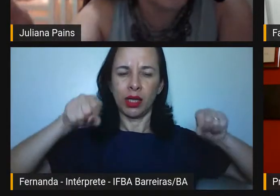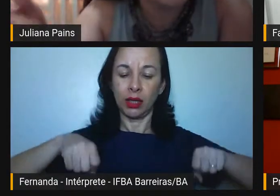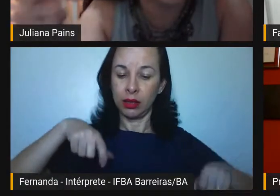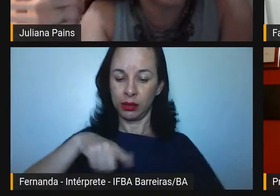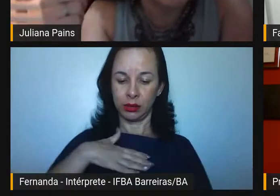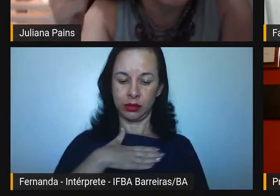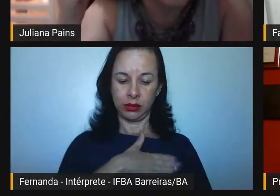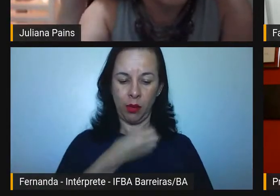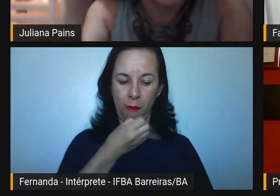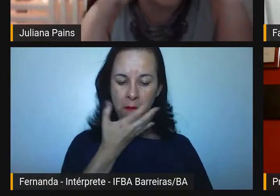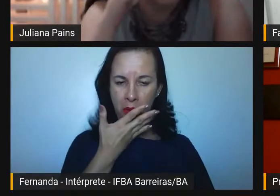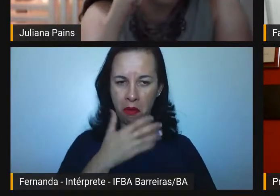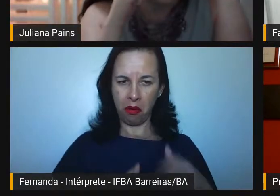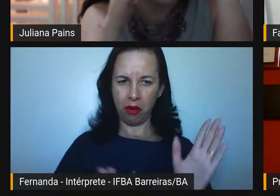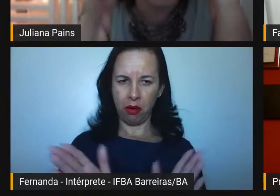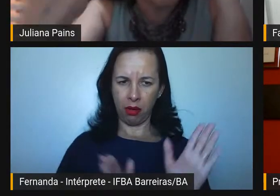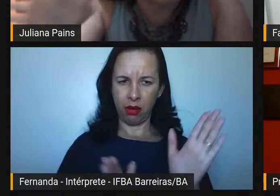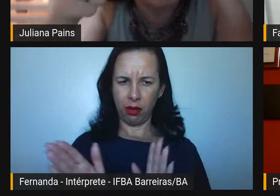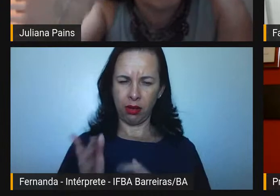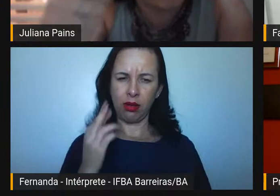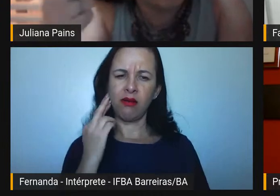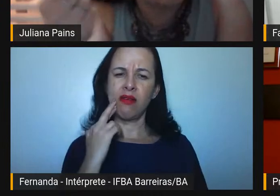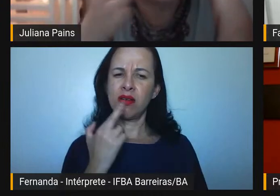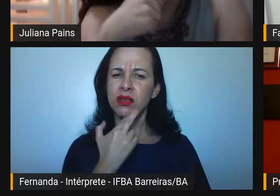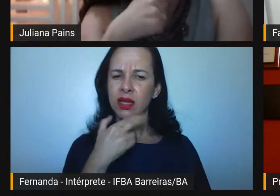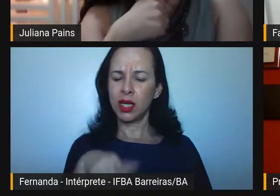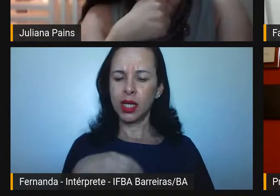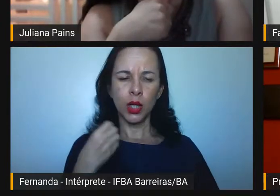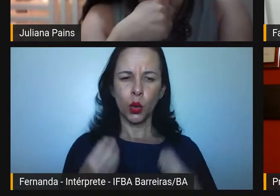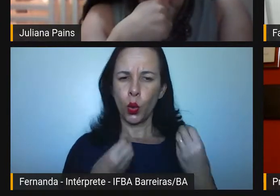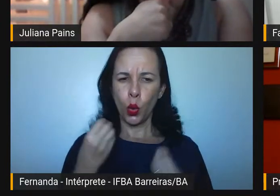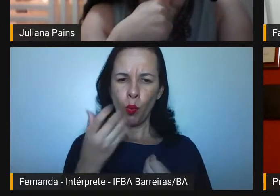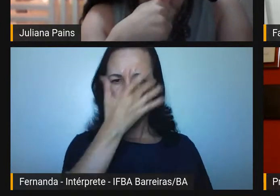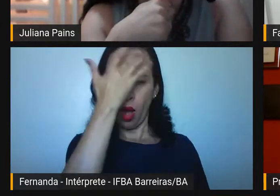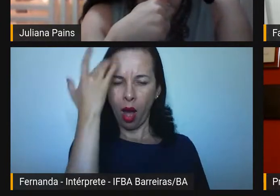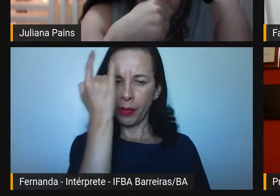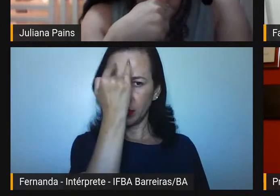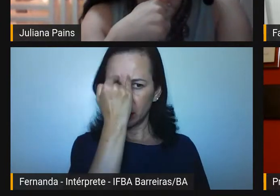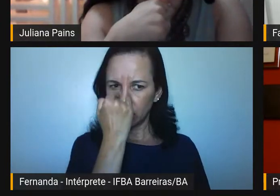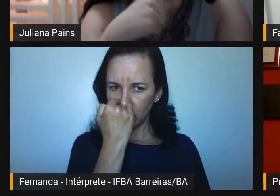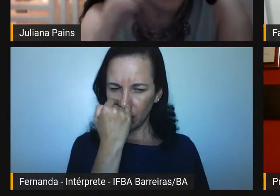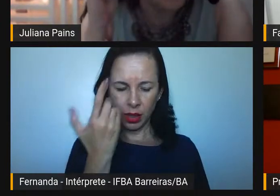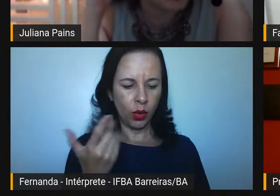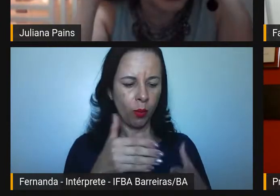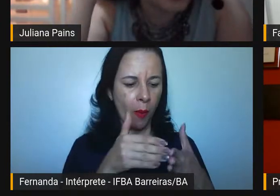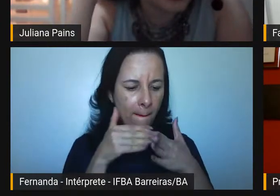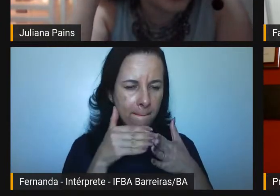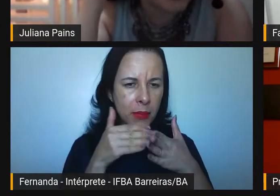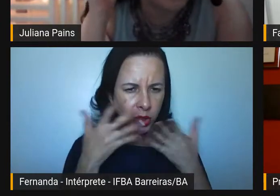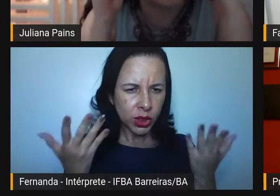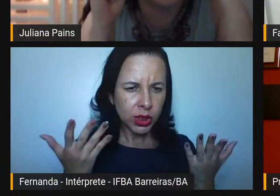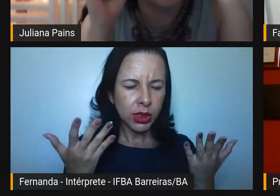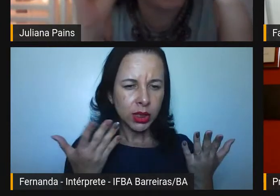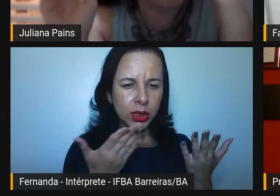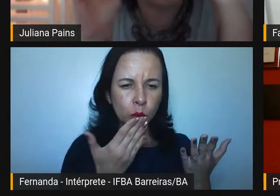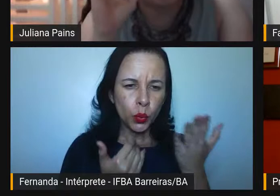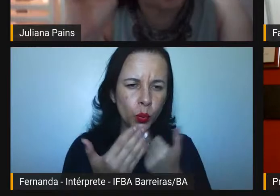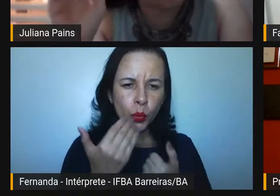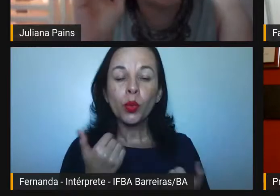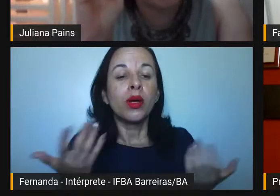esse restaurante que eu entrei né É como é que eu fui uma pessoa cega a farinha para fazer o pedido dela aqui eu acho que